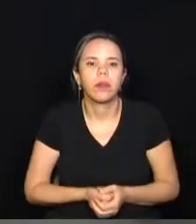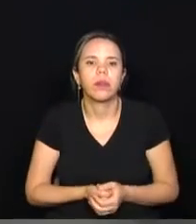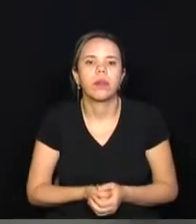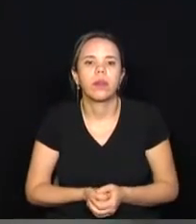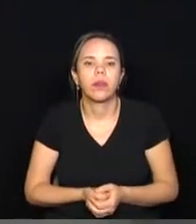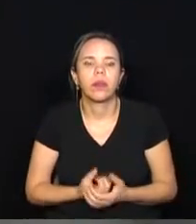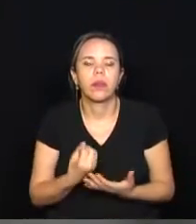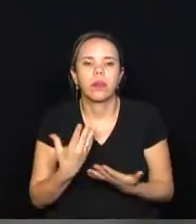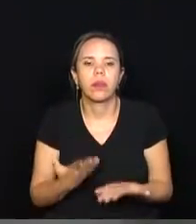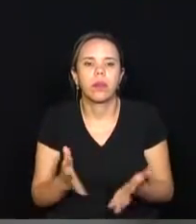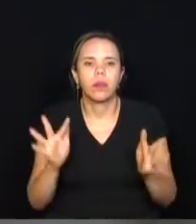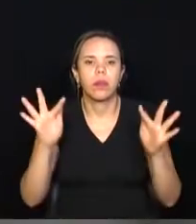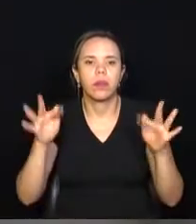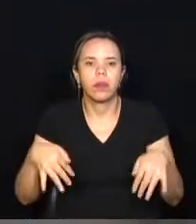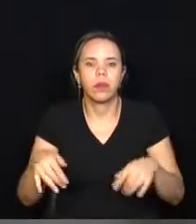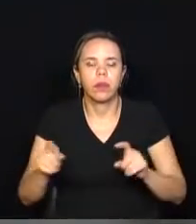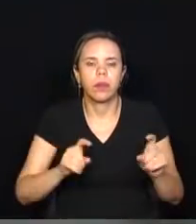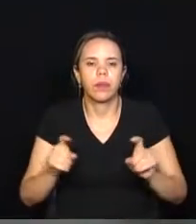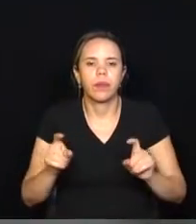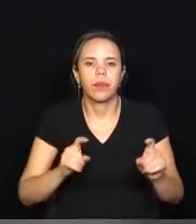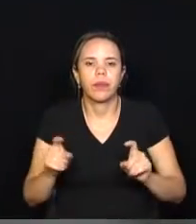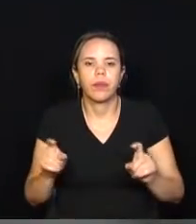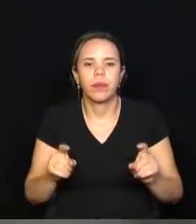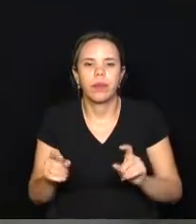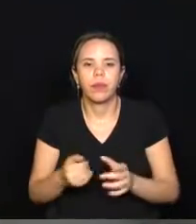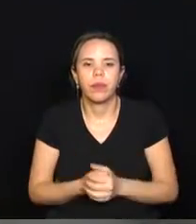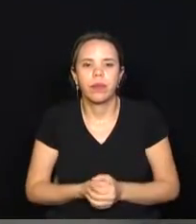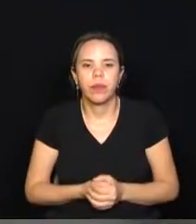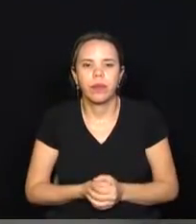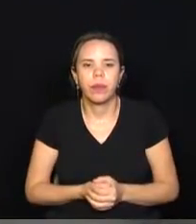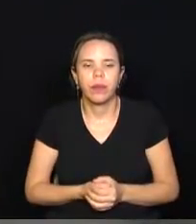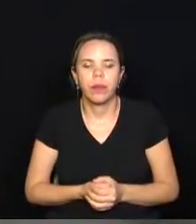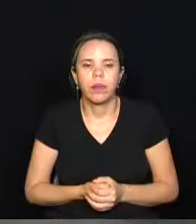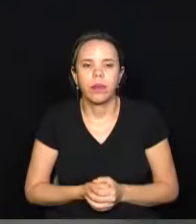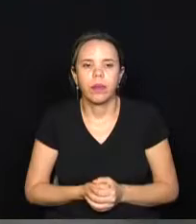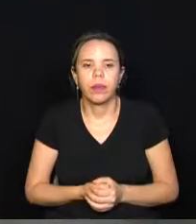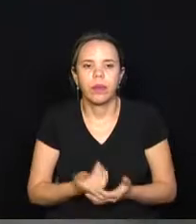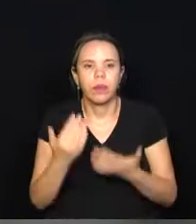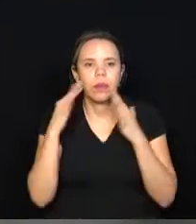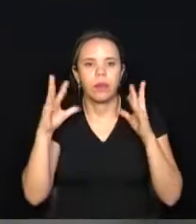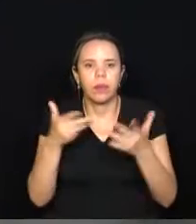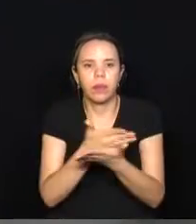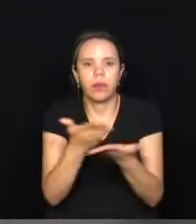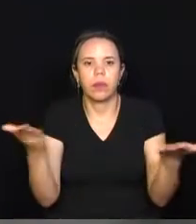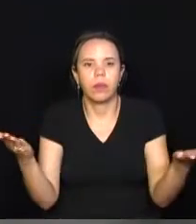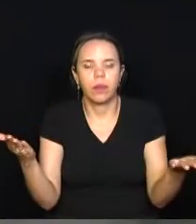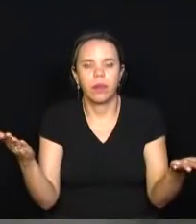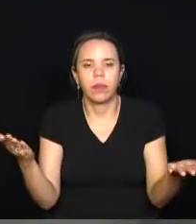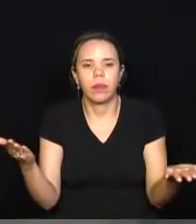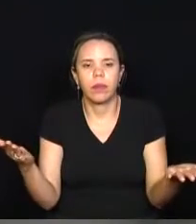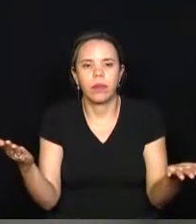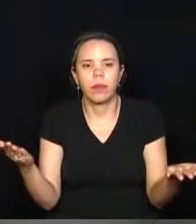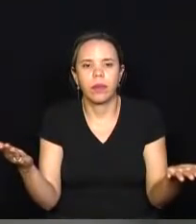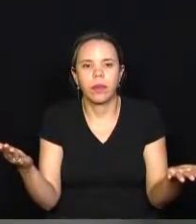Tá bom? Encerro aqui e obrigado a todos vocês.